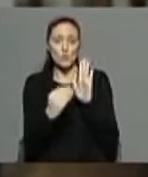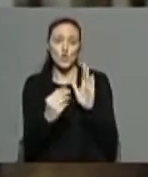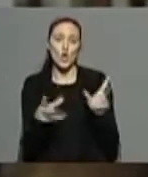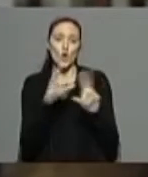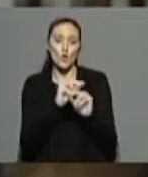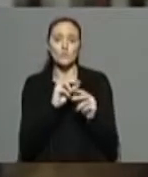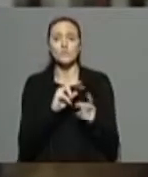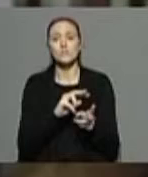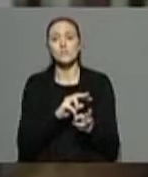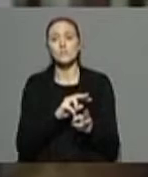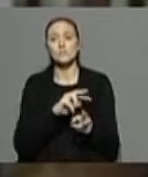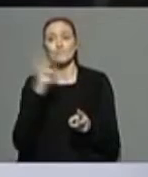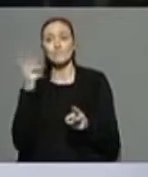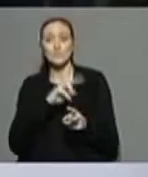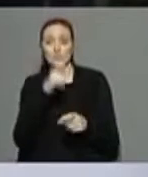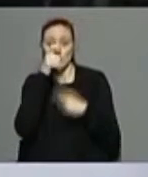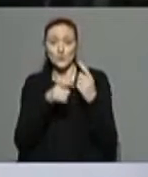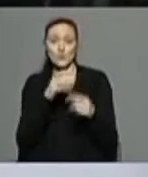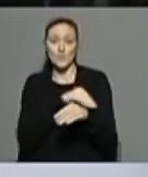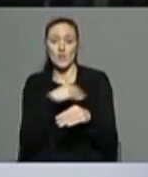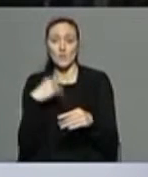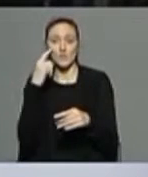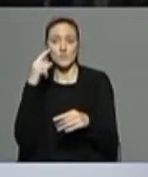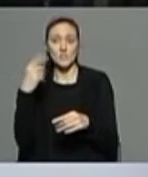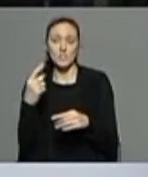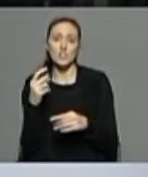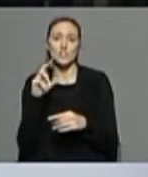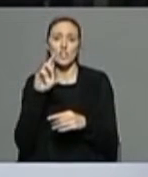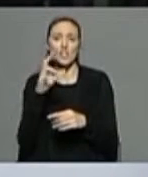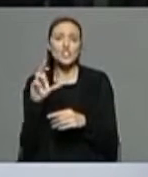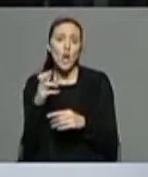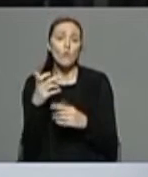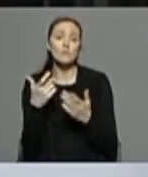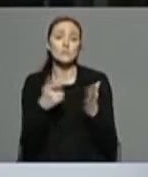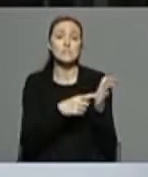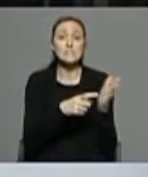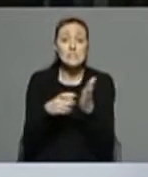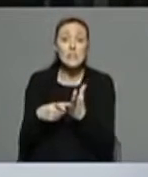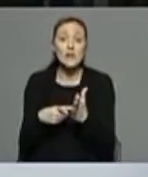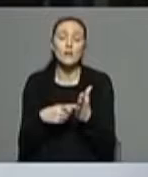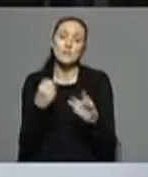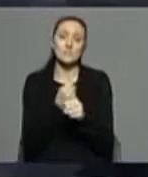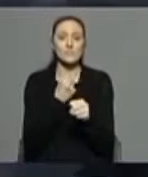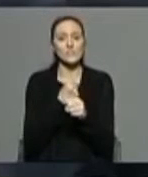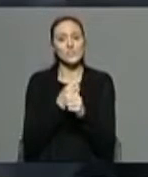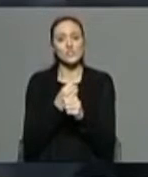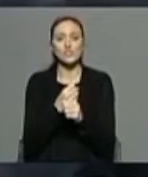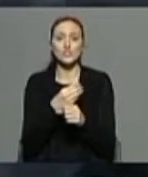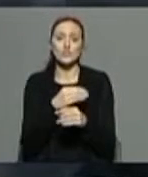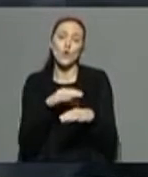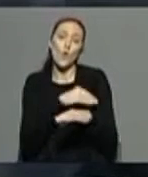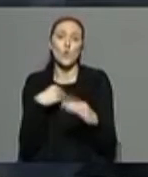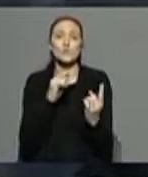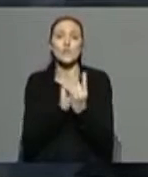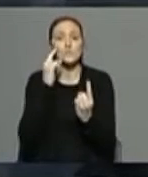de especialistas a cada uma das ilhas da nossa região que necessitam, que não tenha esses serviços de especialidade, essas consultas